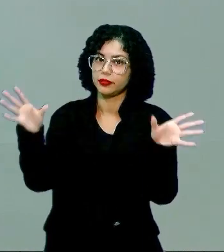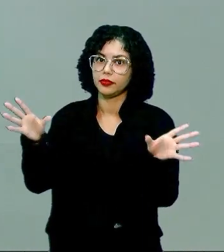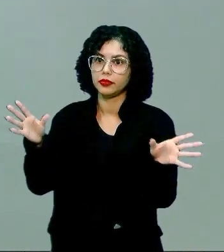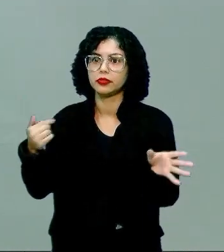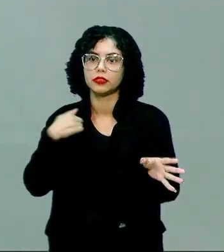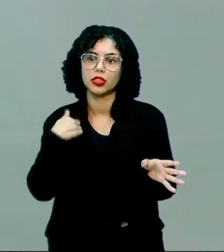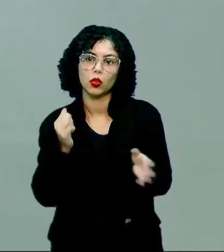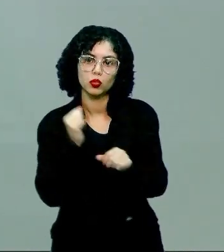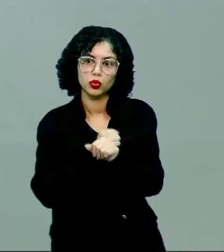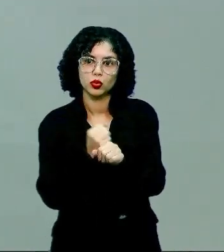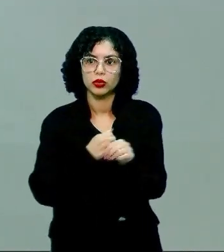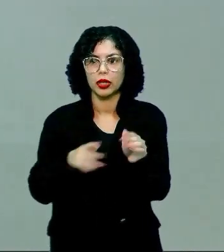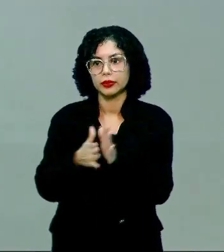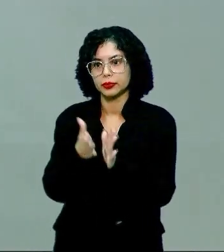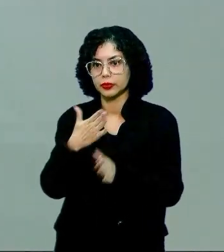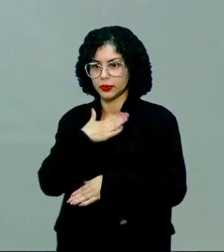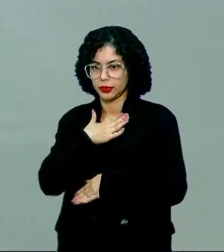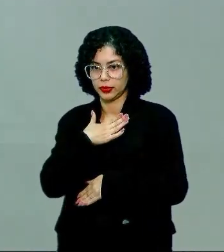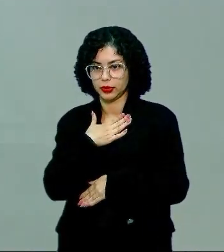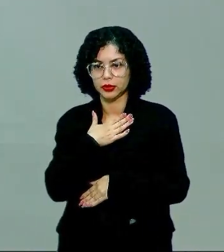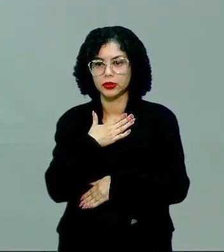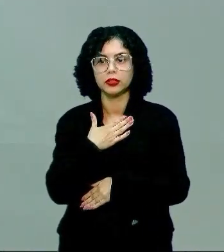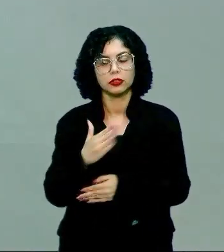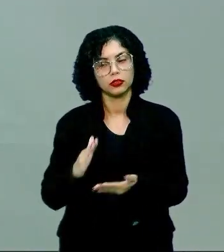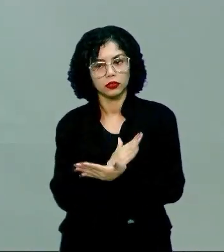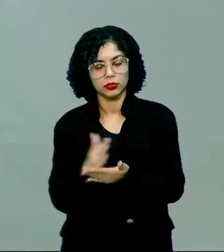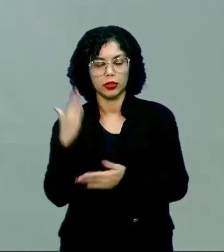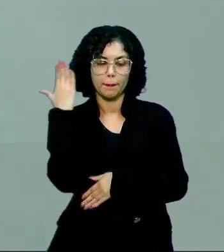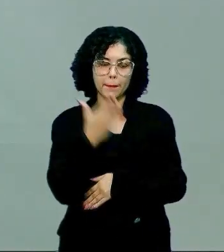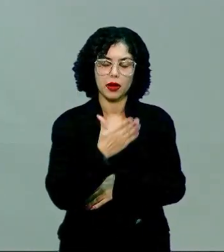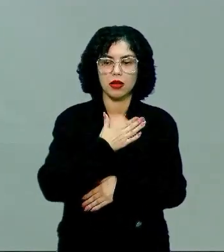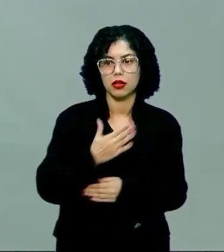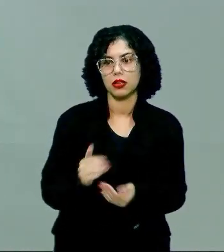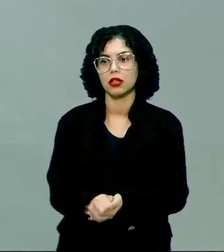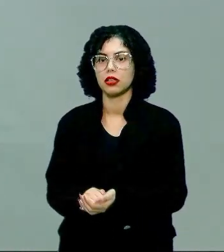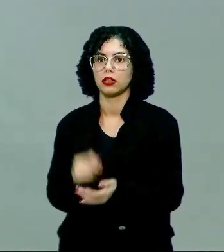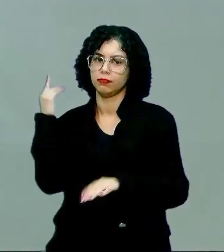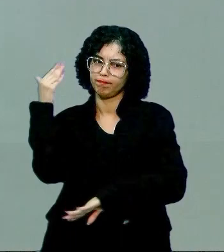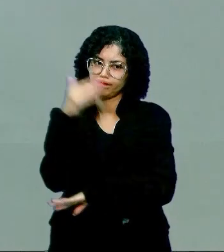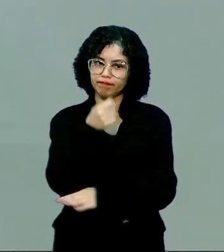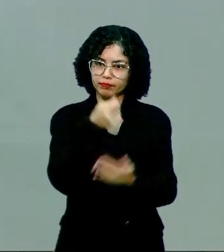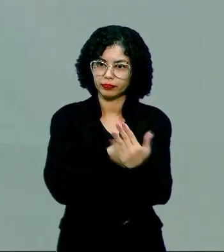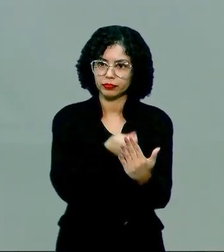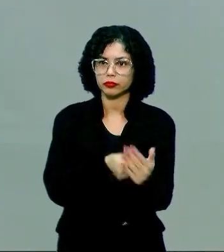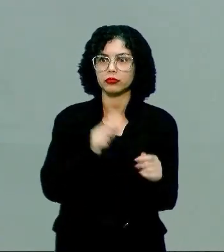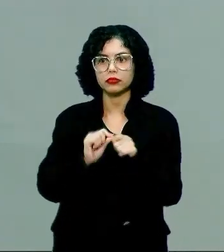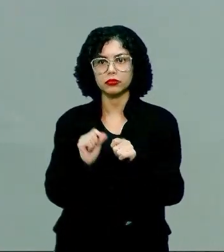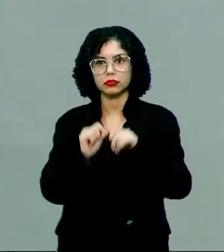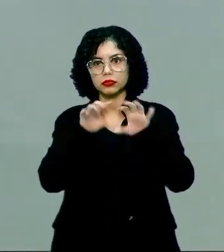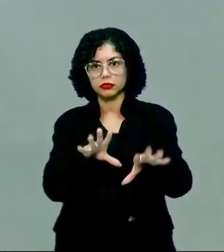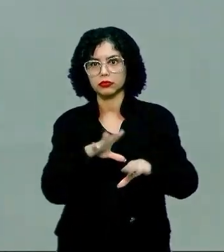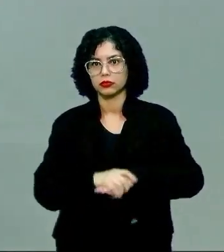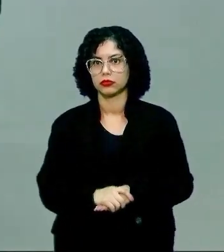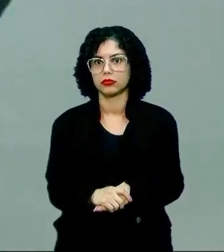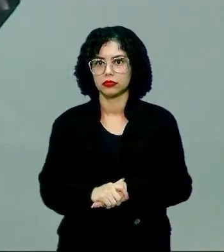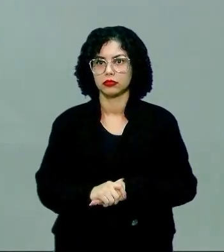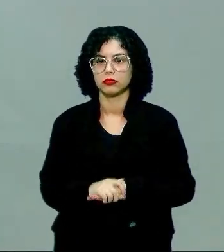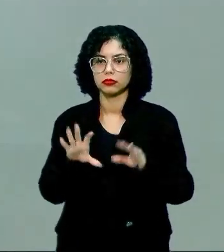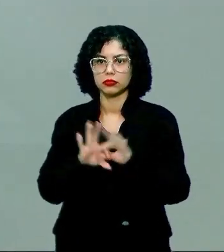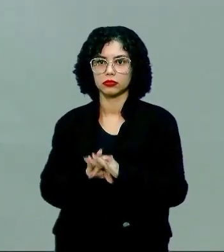meu irmão é eu construir ali naquele momento algo que seja direcional mas não determinado Ah eu vou fazer isso e vai